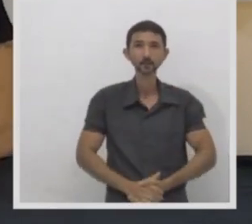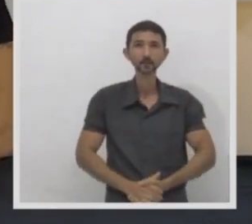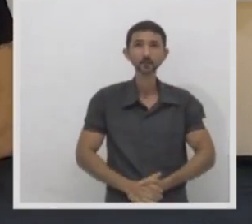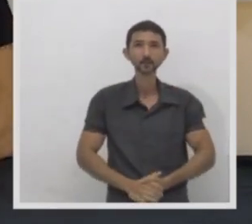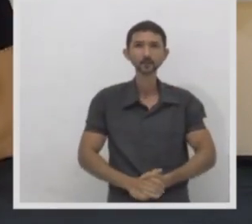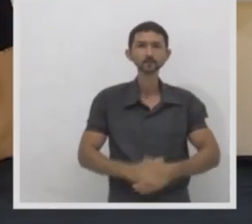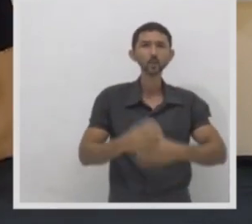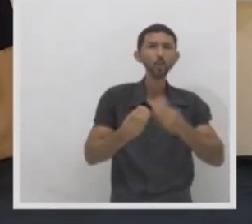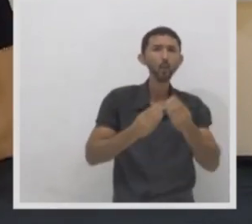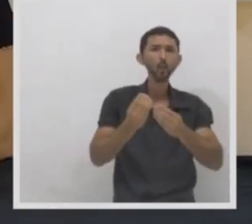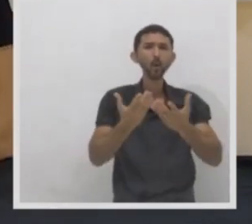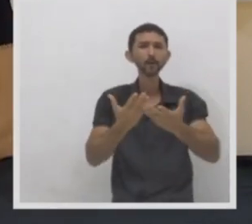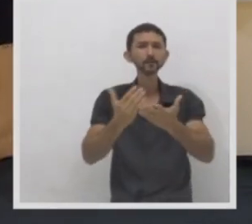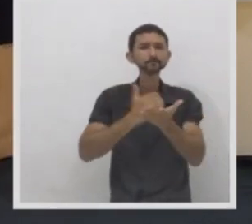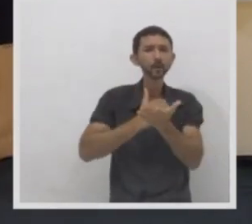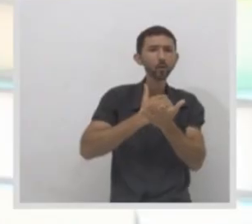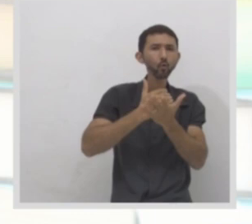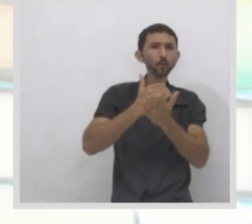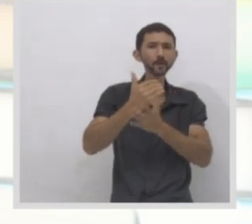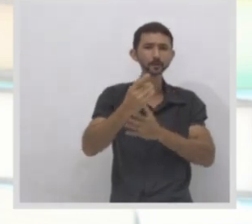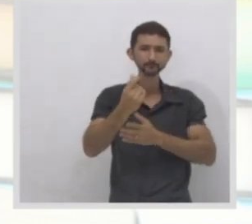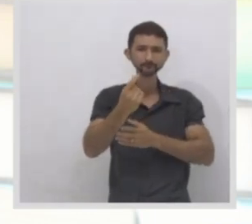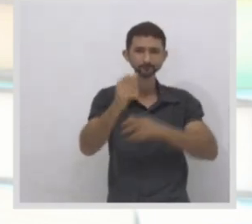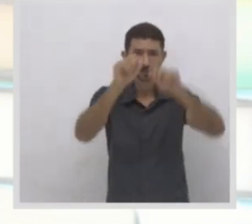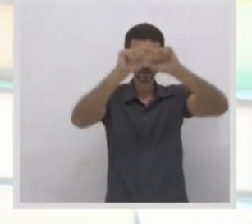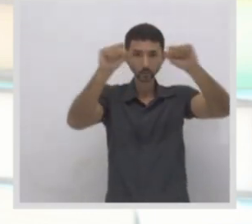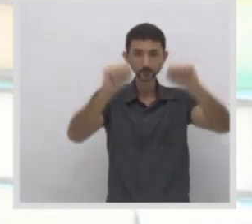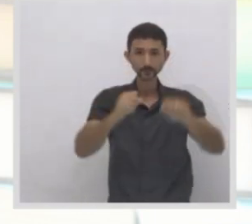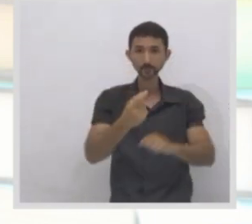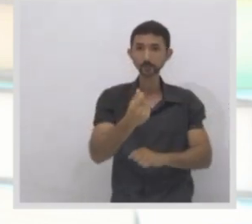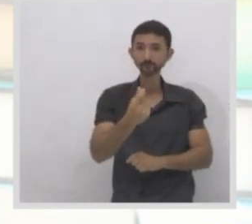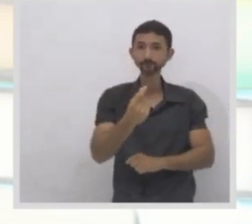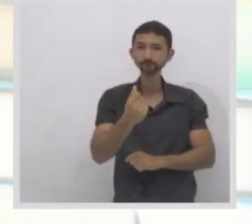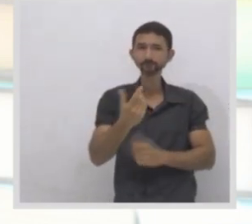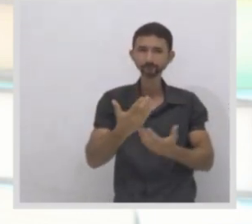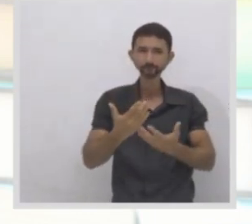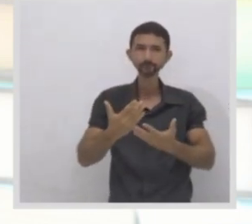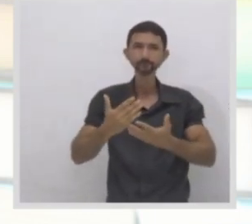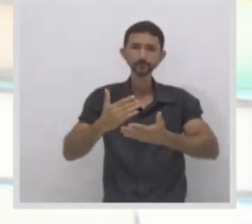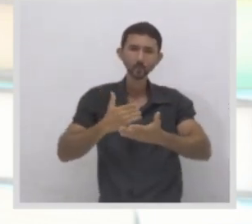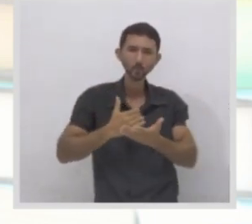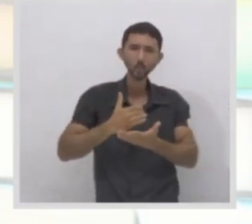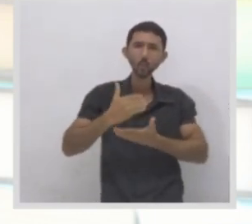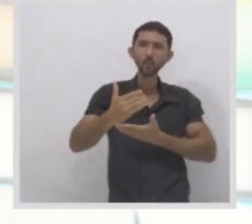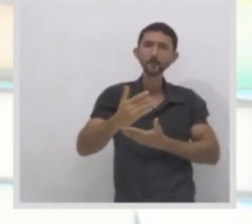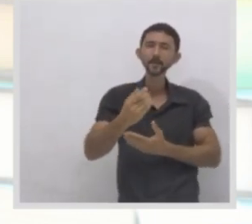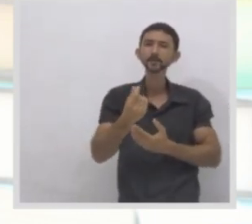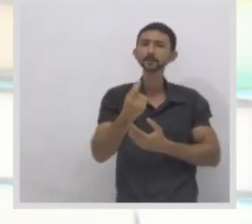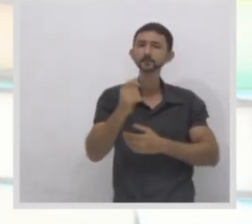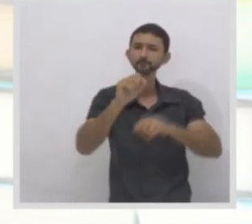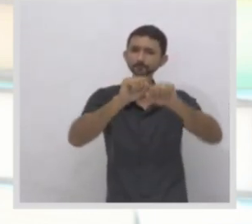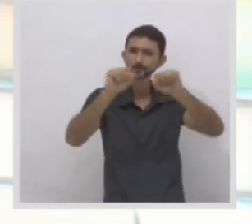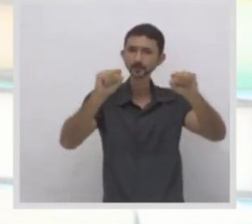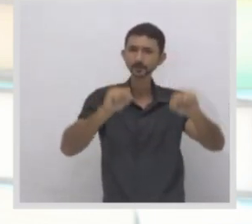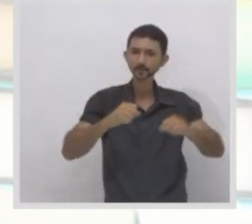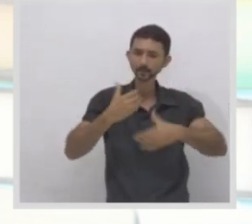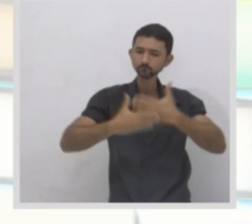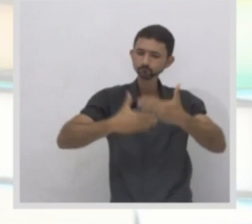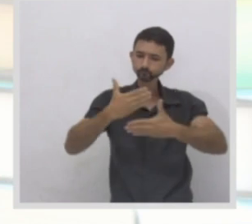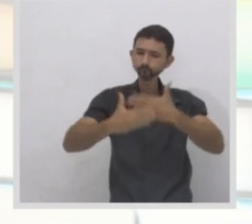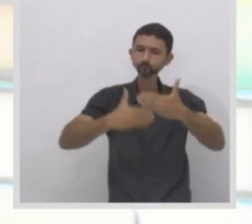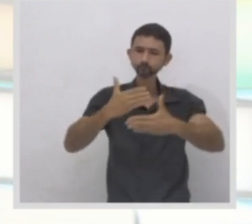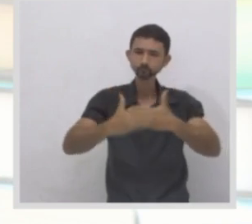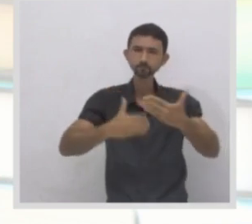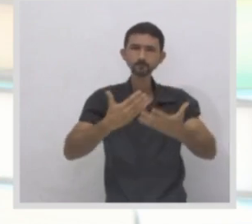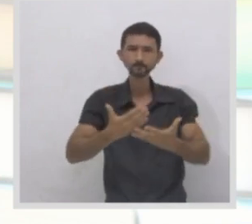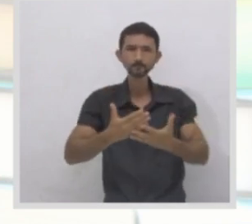A fase inicial do sistema capitalista, final da Idade Média, início da Idade Moderna, nós temos o capitalismo se consolidando, né?